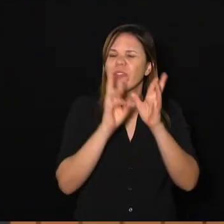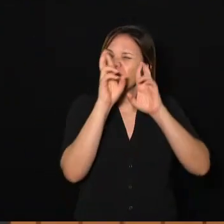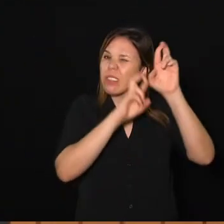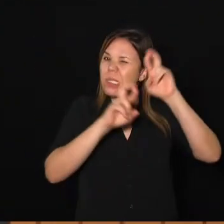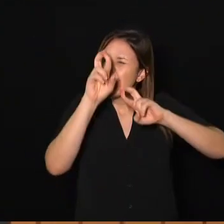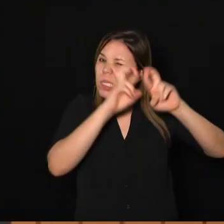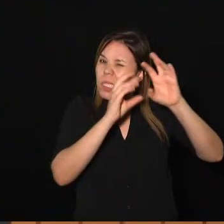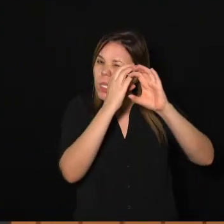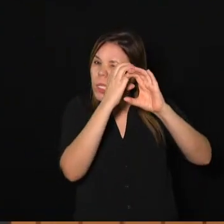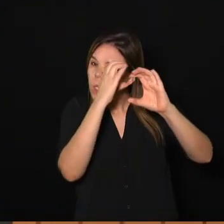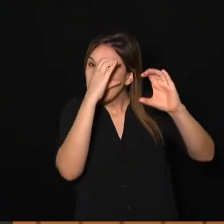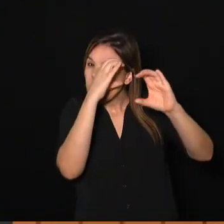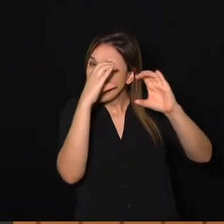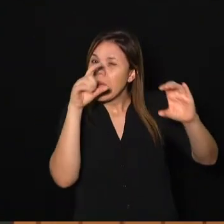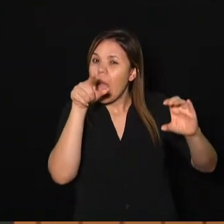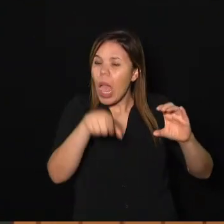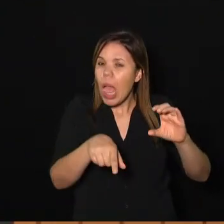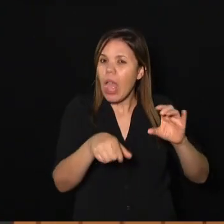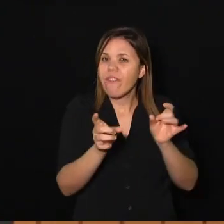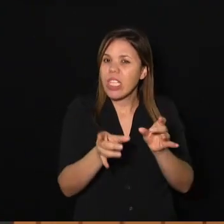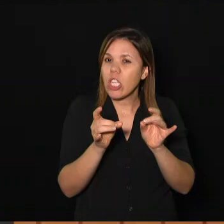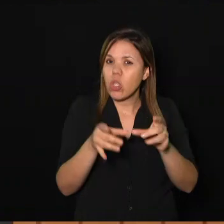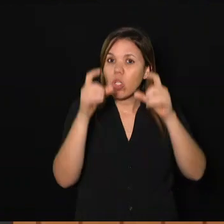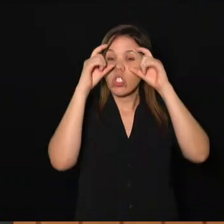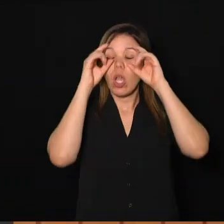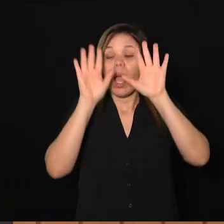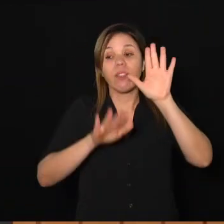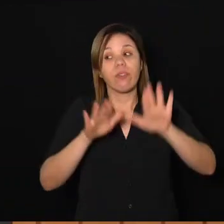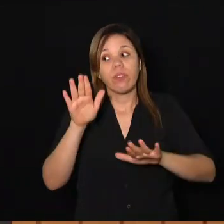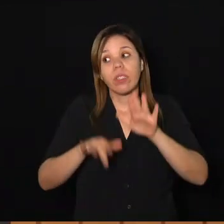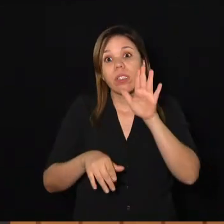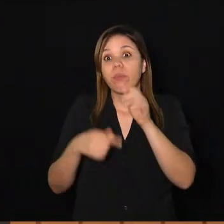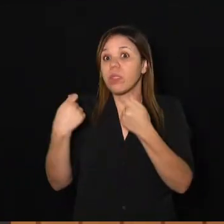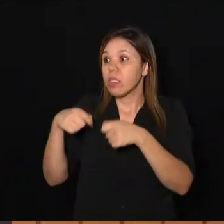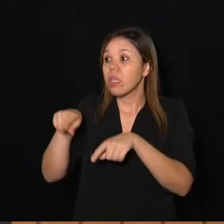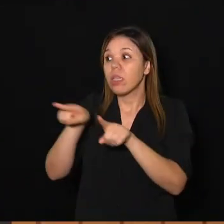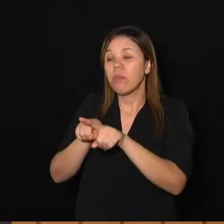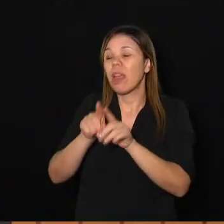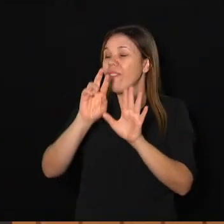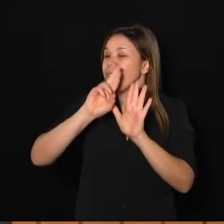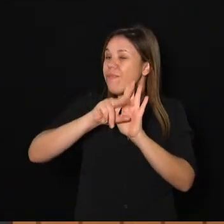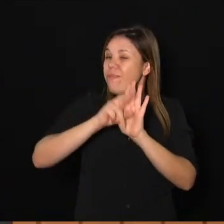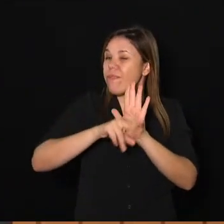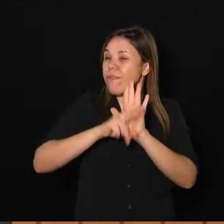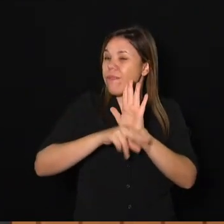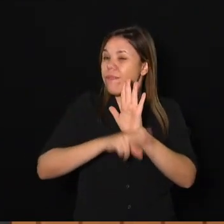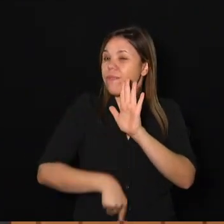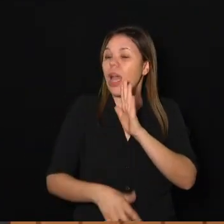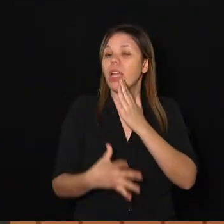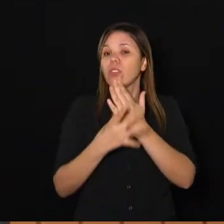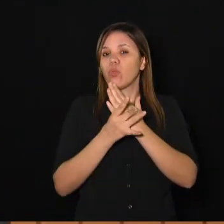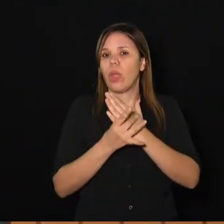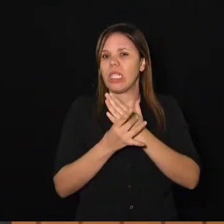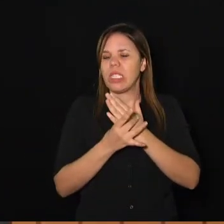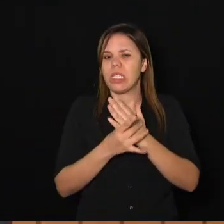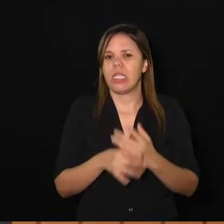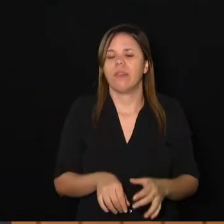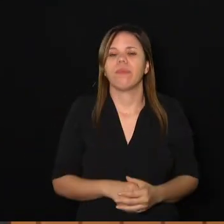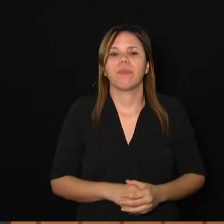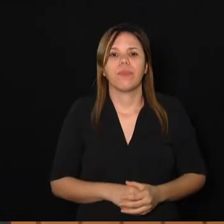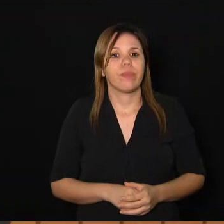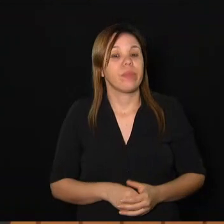optometrista realmente deixe-se observar uma série de doenças e ainda que se diga